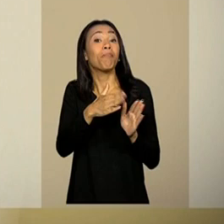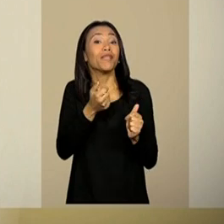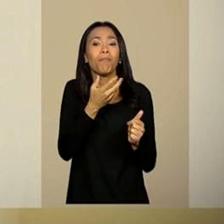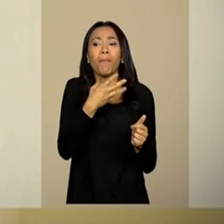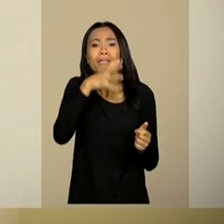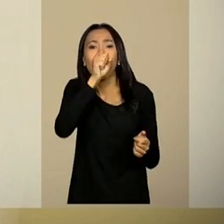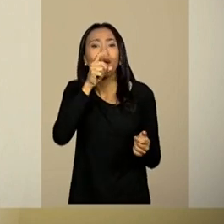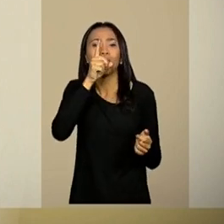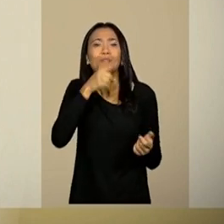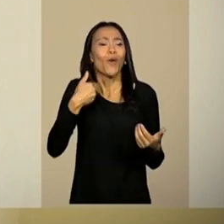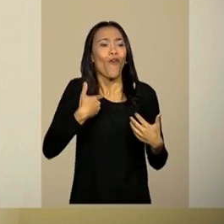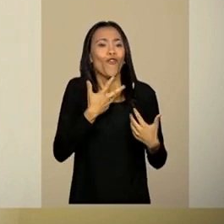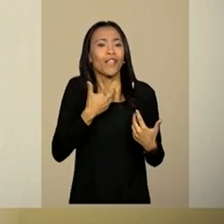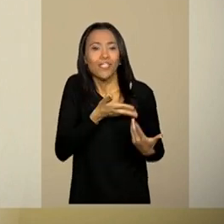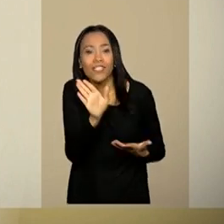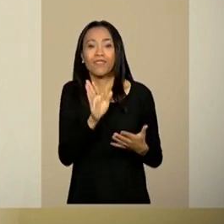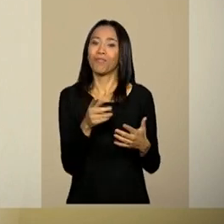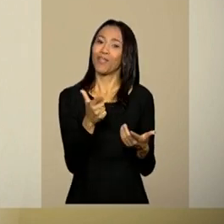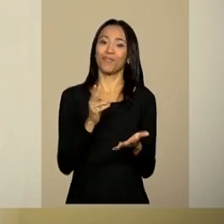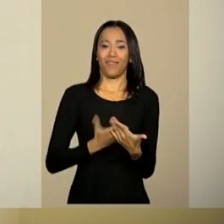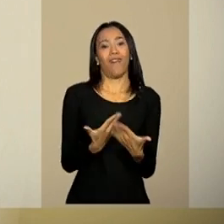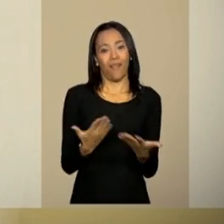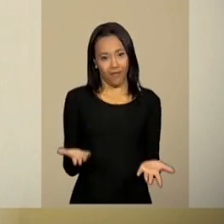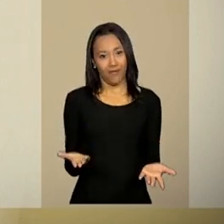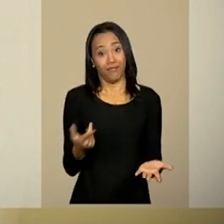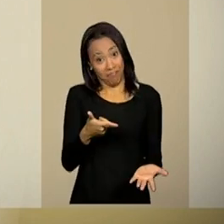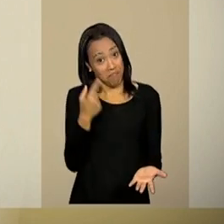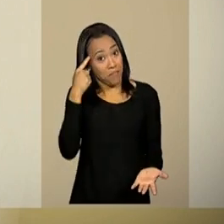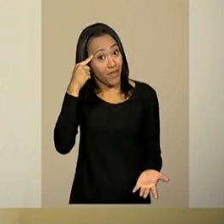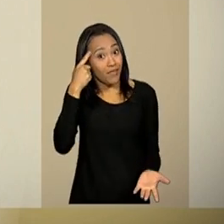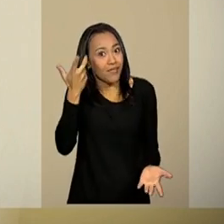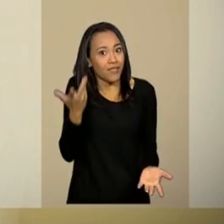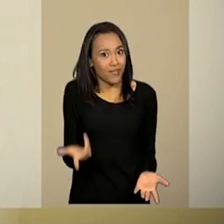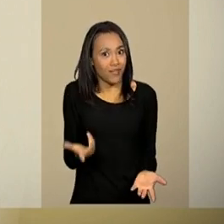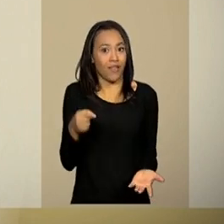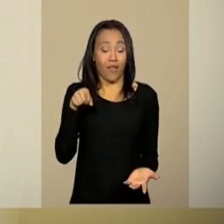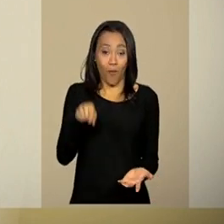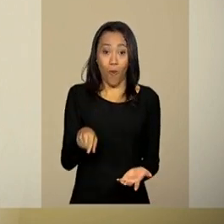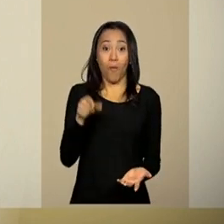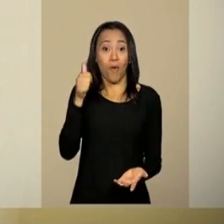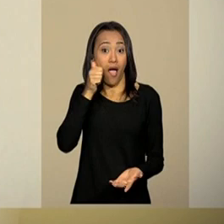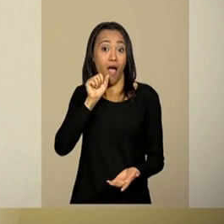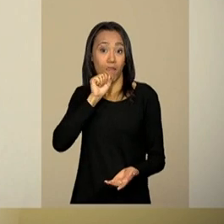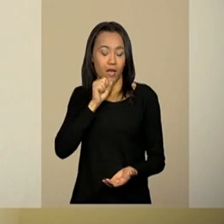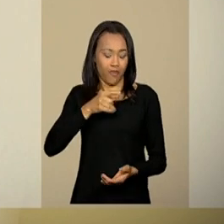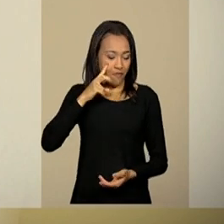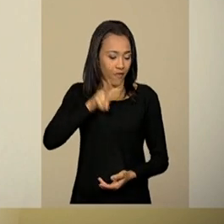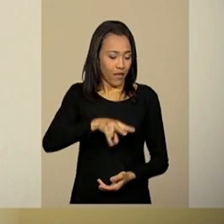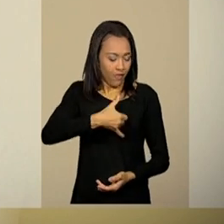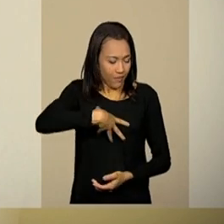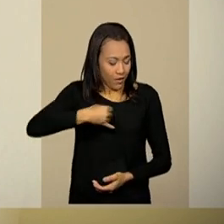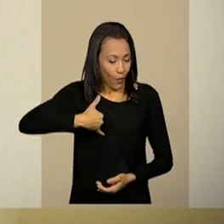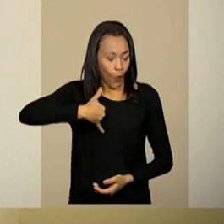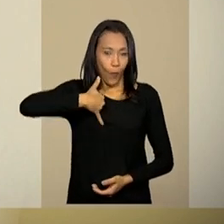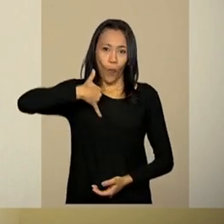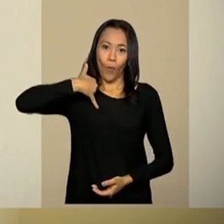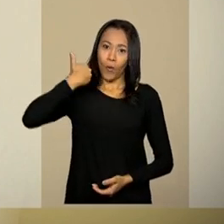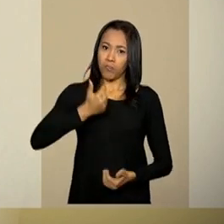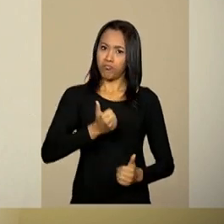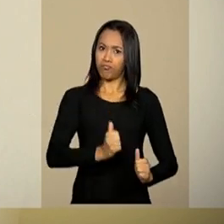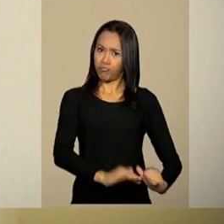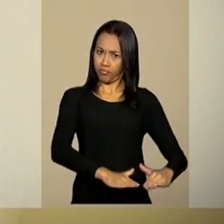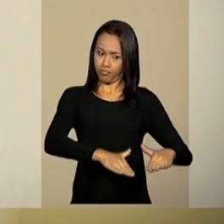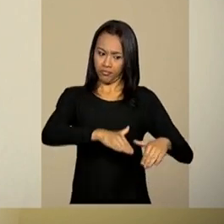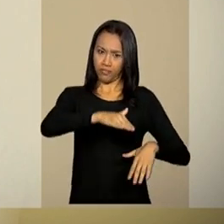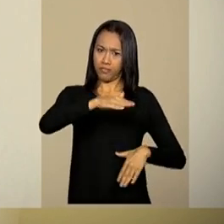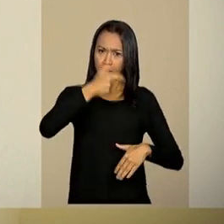semana quando não dá porque não tem aula imagina Luciano como a Terezinha está orgulhosa e satisfeita com os Progressos